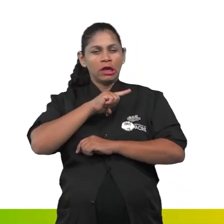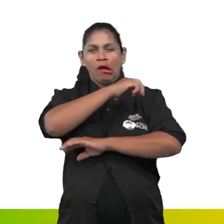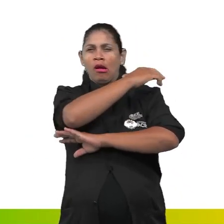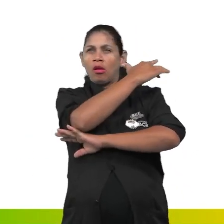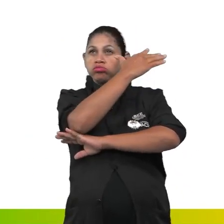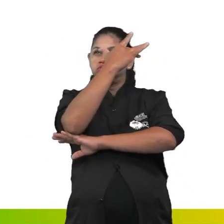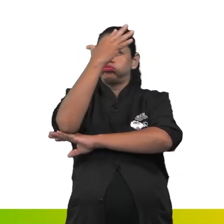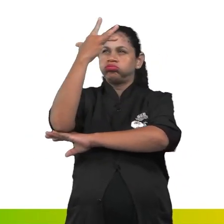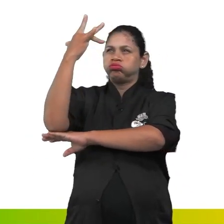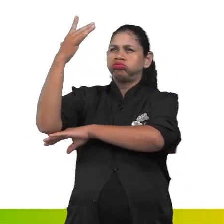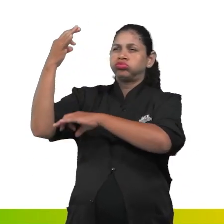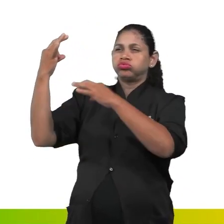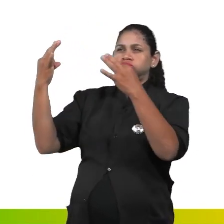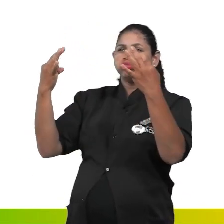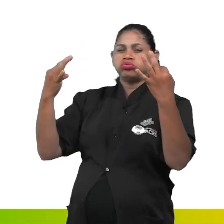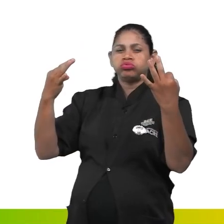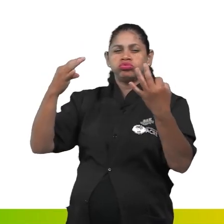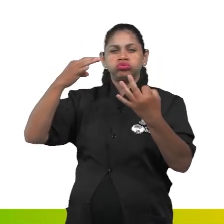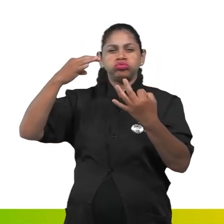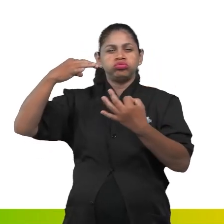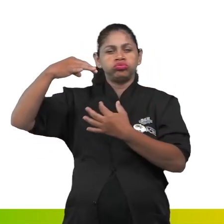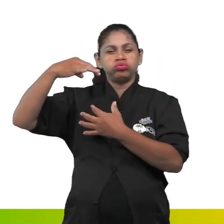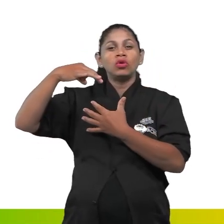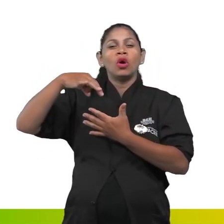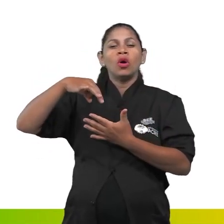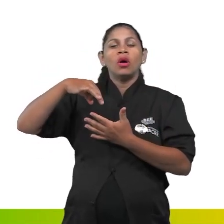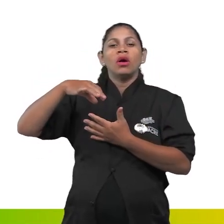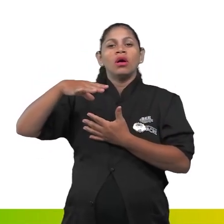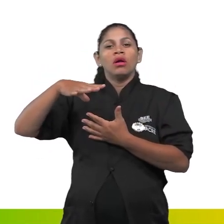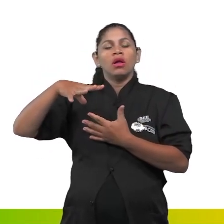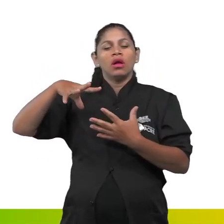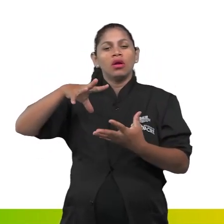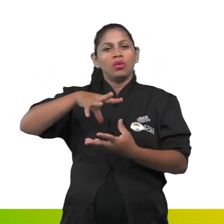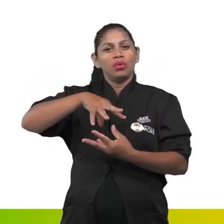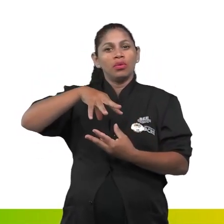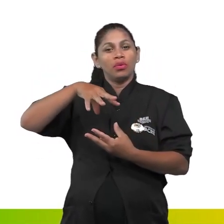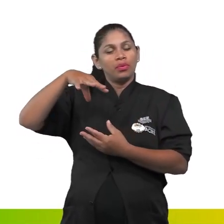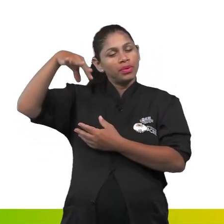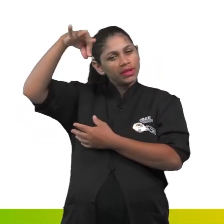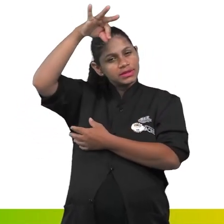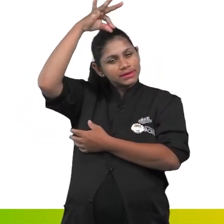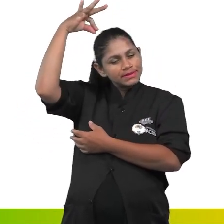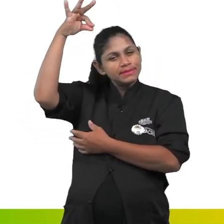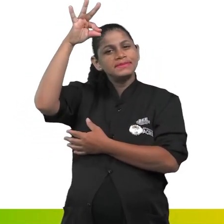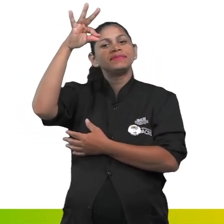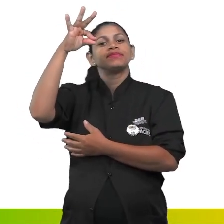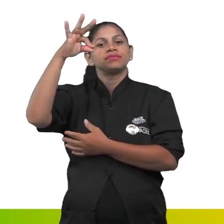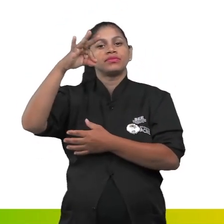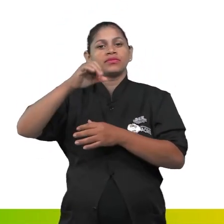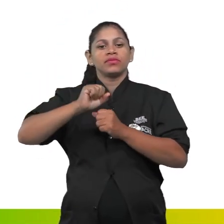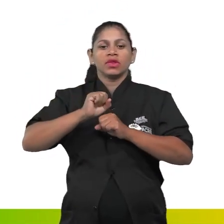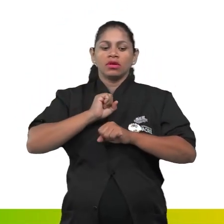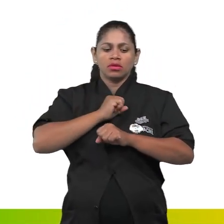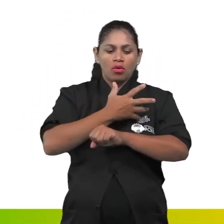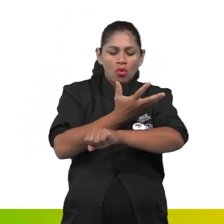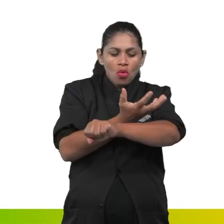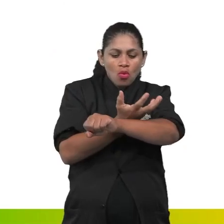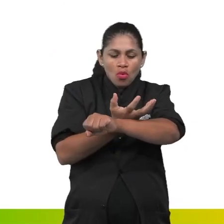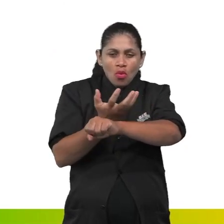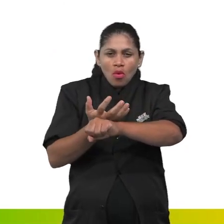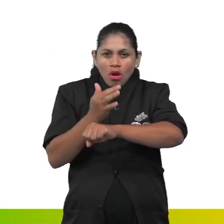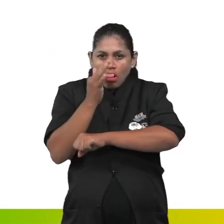grandiosa, espiritual. Lá no impressionismo, a gente vê a luz natural e os jardins que ganham destaque. Na